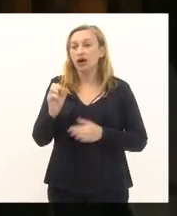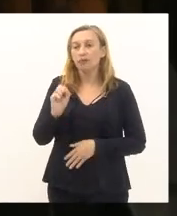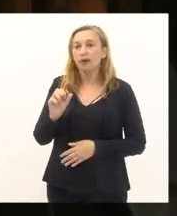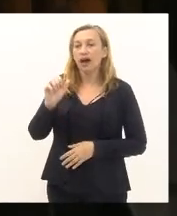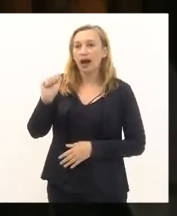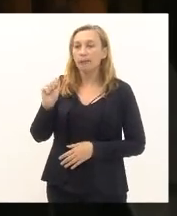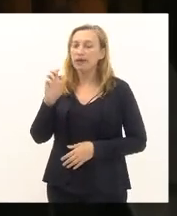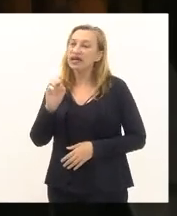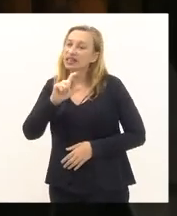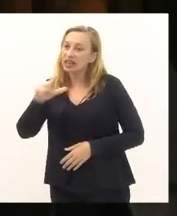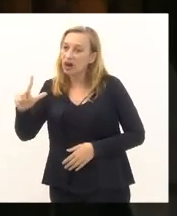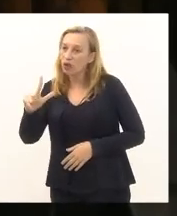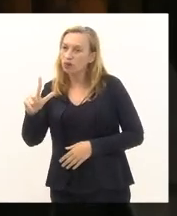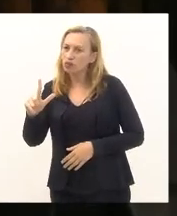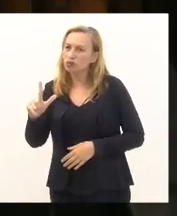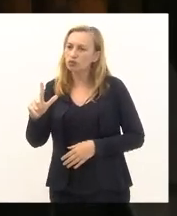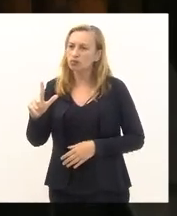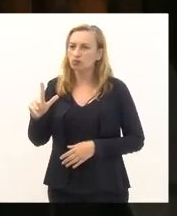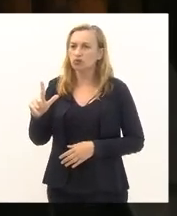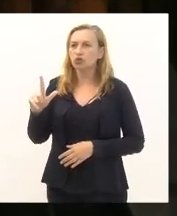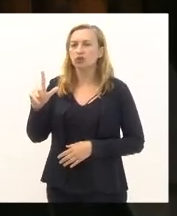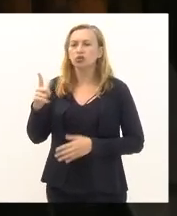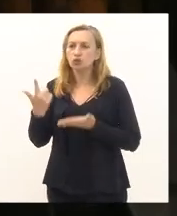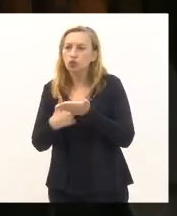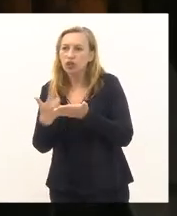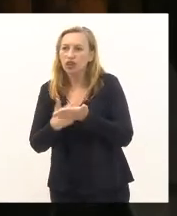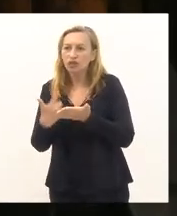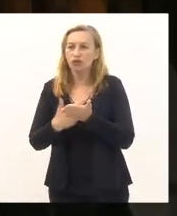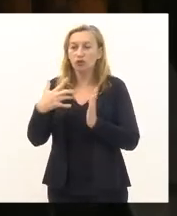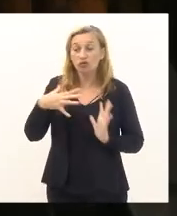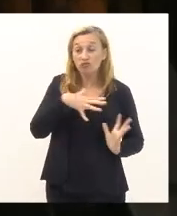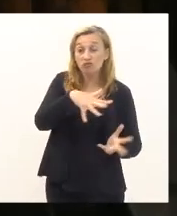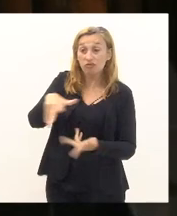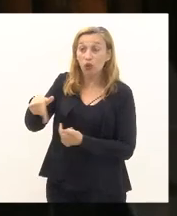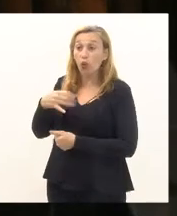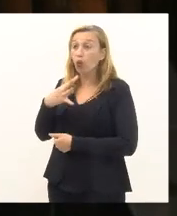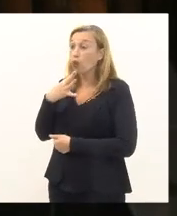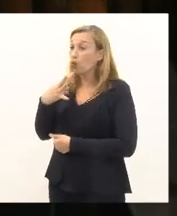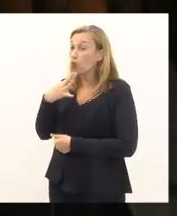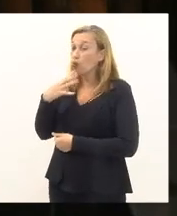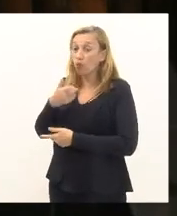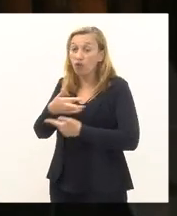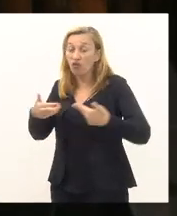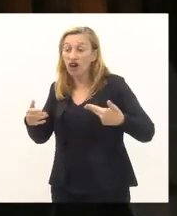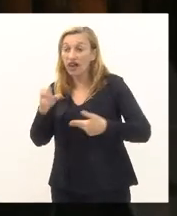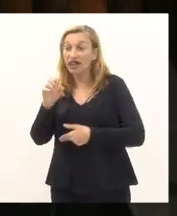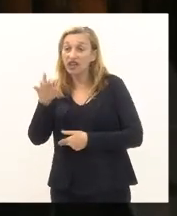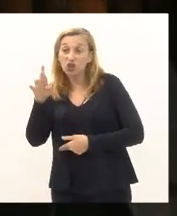do Livro, um evento internacional reconhecido com várias editoras,